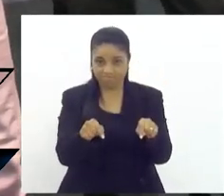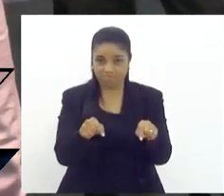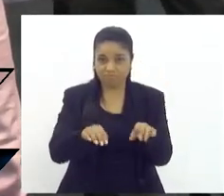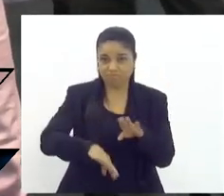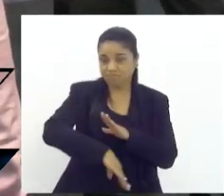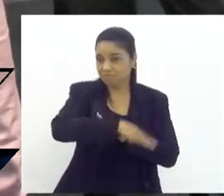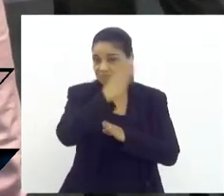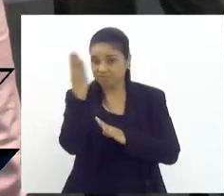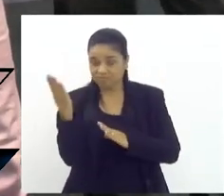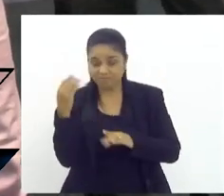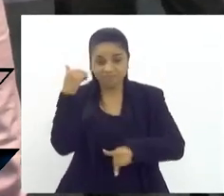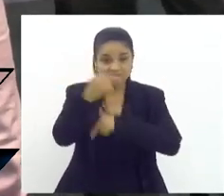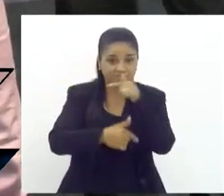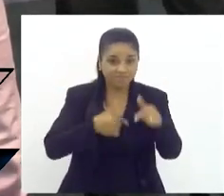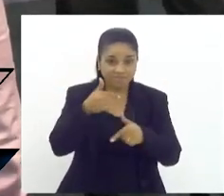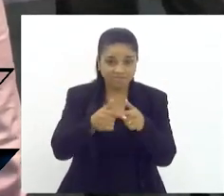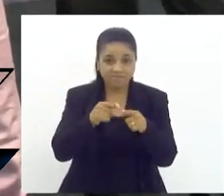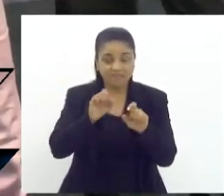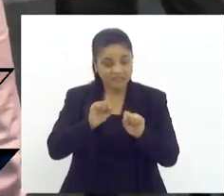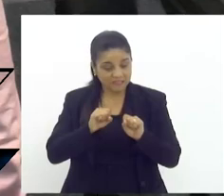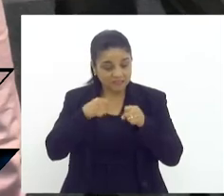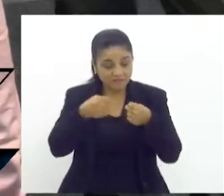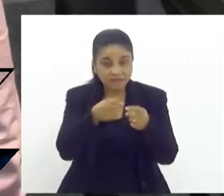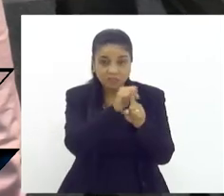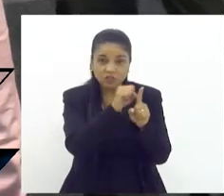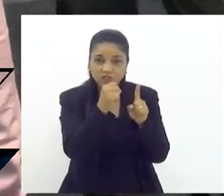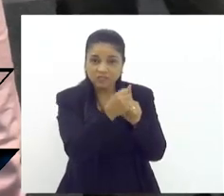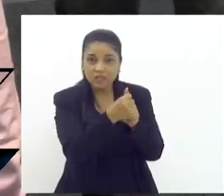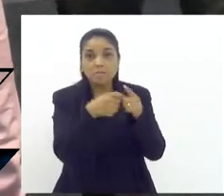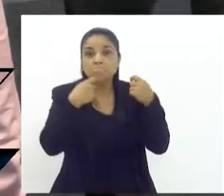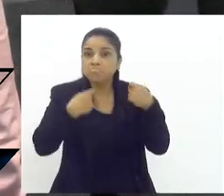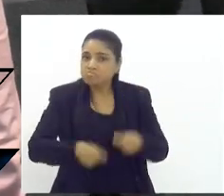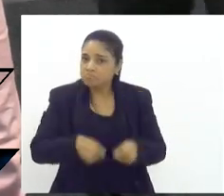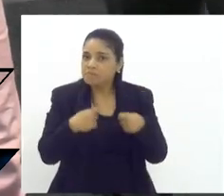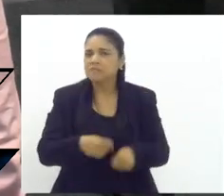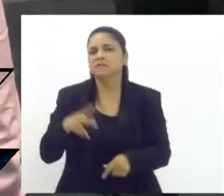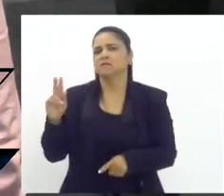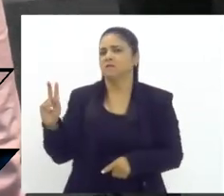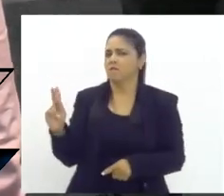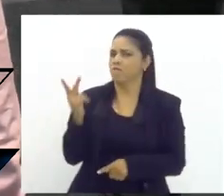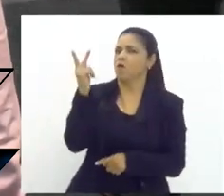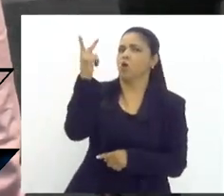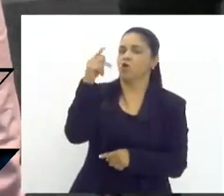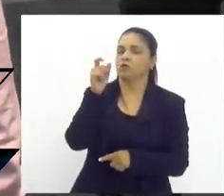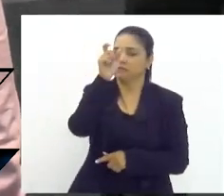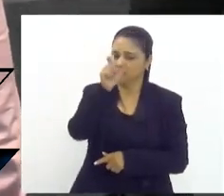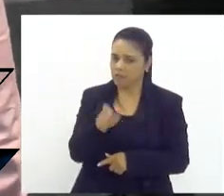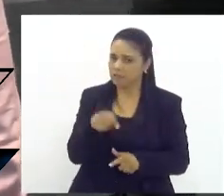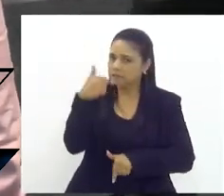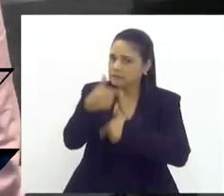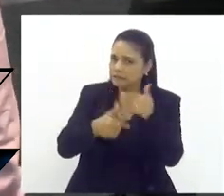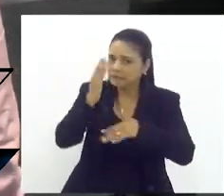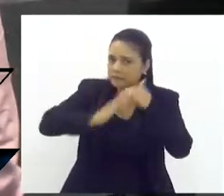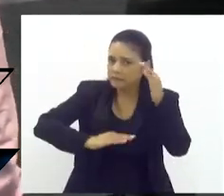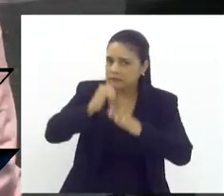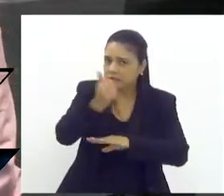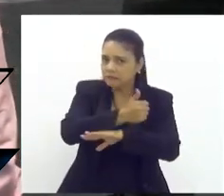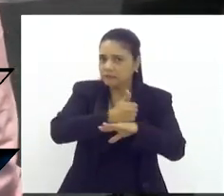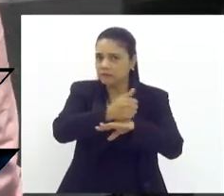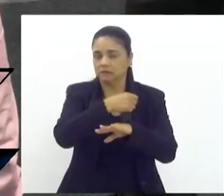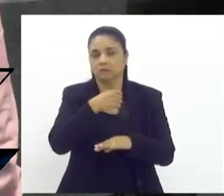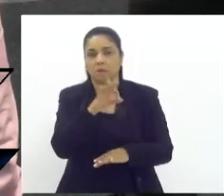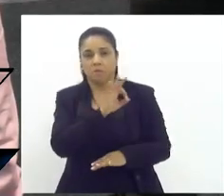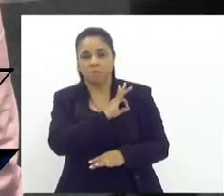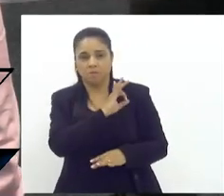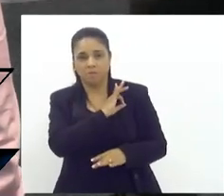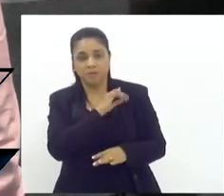defesa ansiedade nós temos que valorizar esse servidores ilegítimo porque se